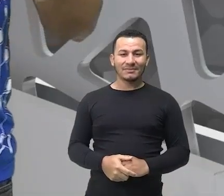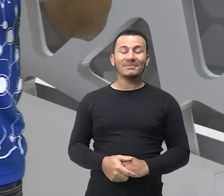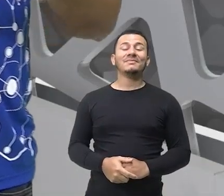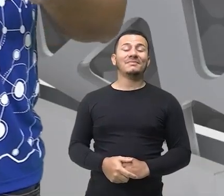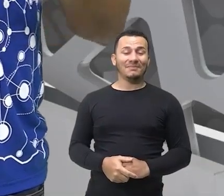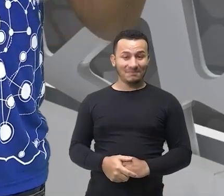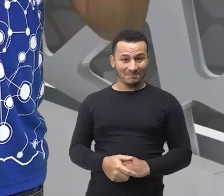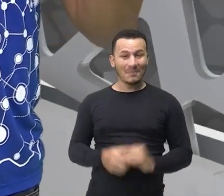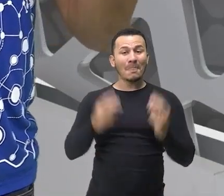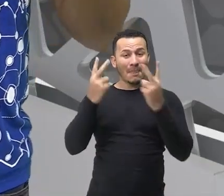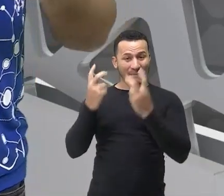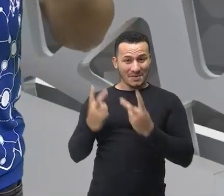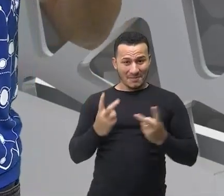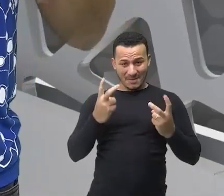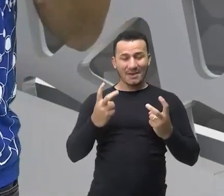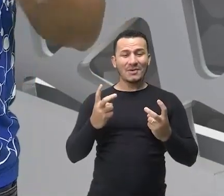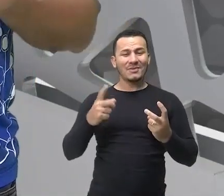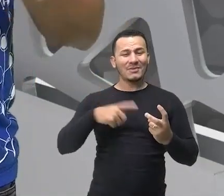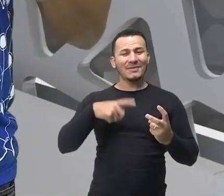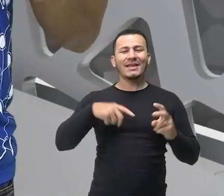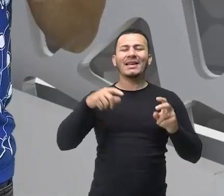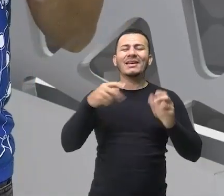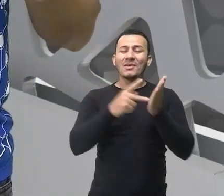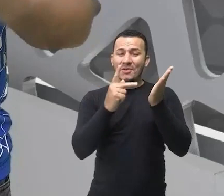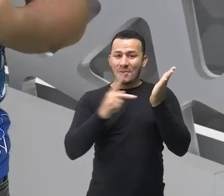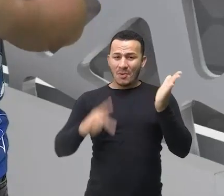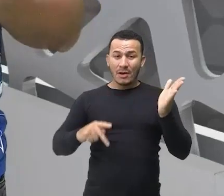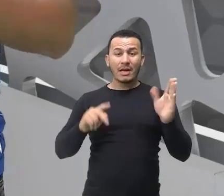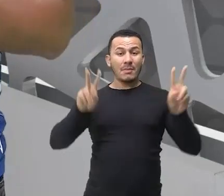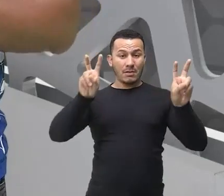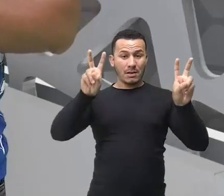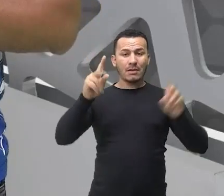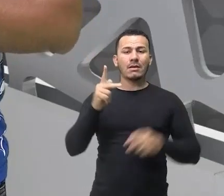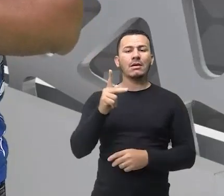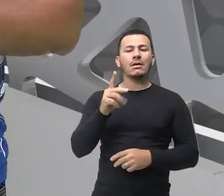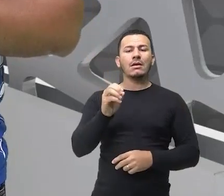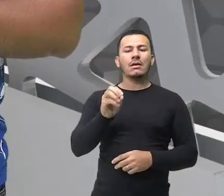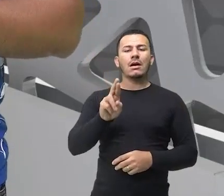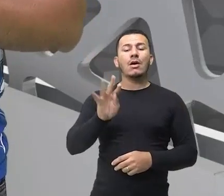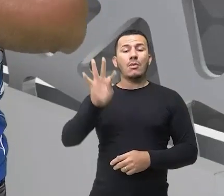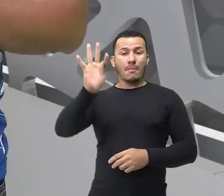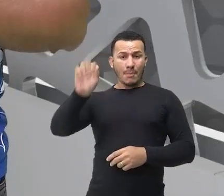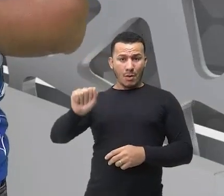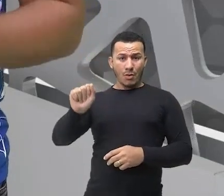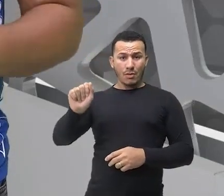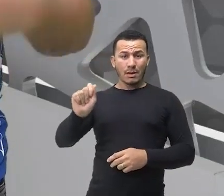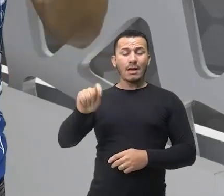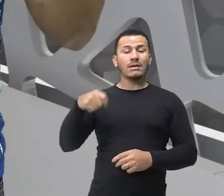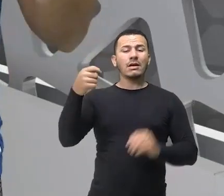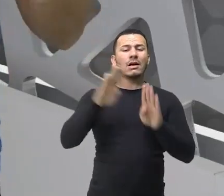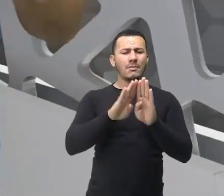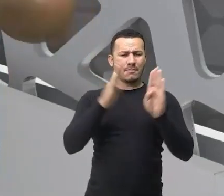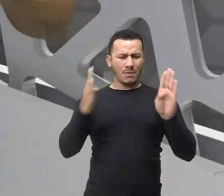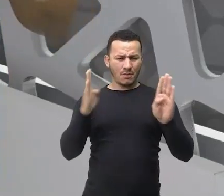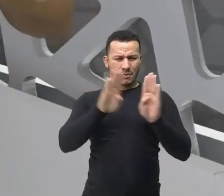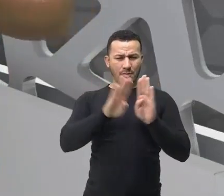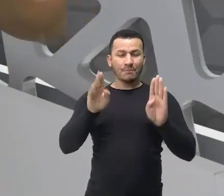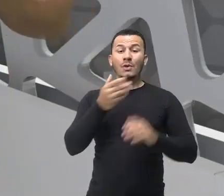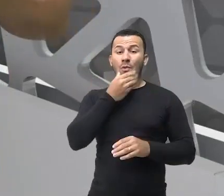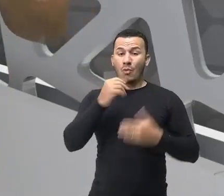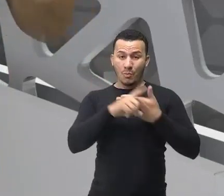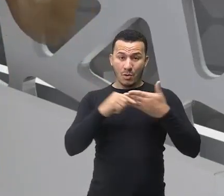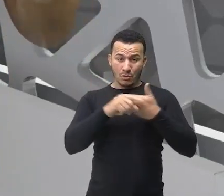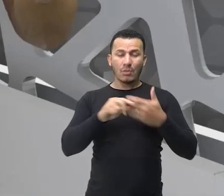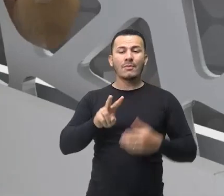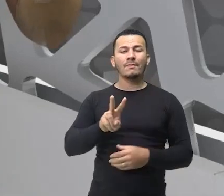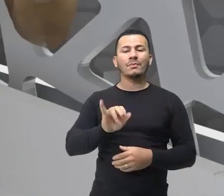Muito bem, acabamos de ouvir, certo, o poema A Porta, de Vinícius de Moraes. E como já mencionei para